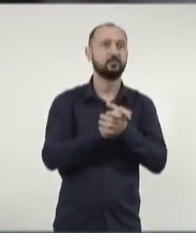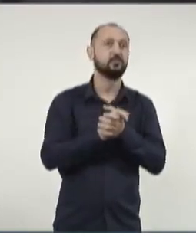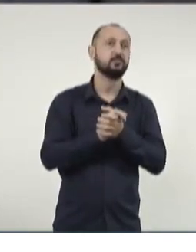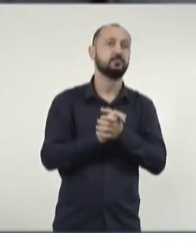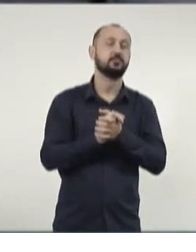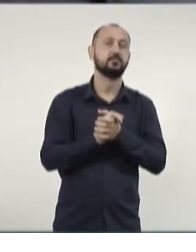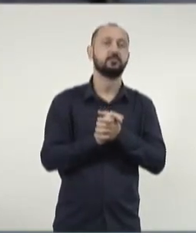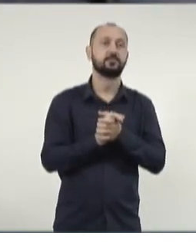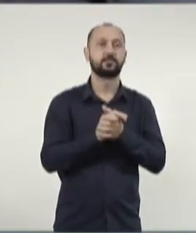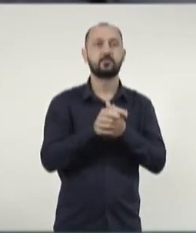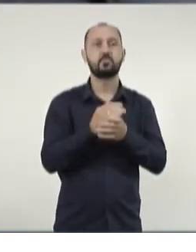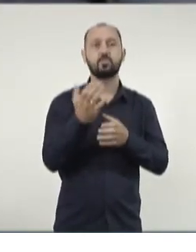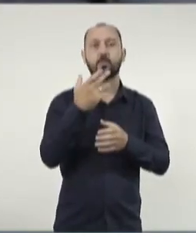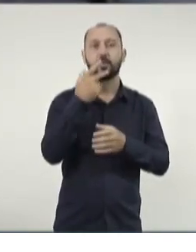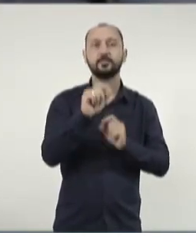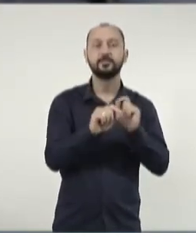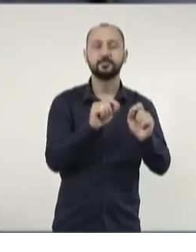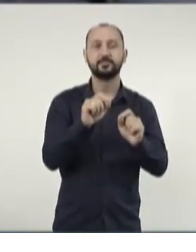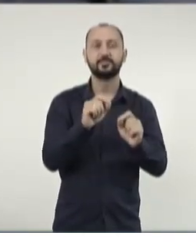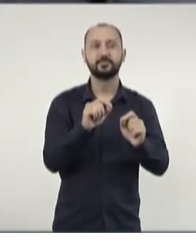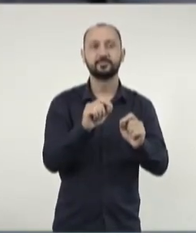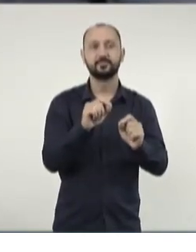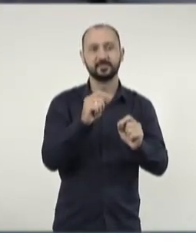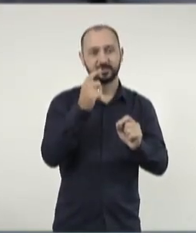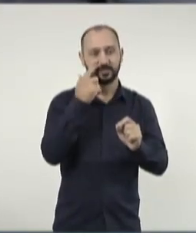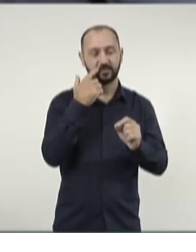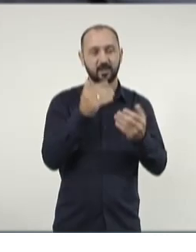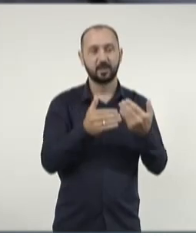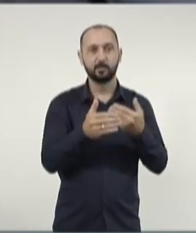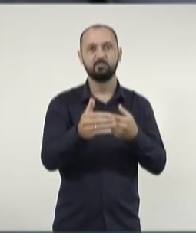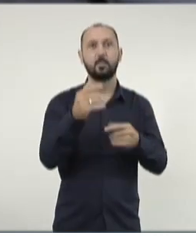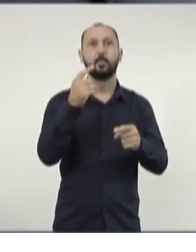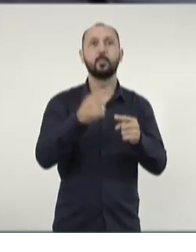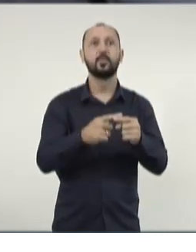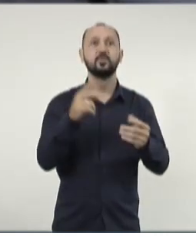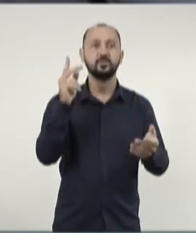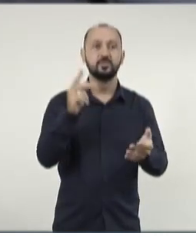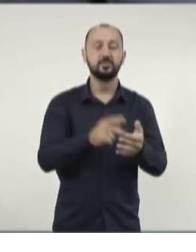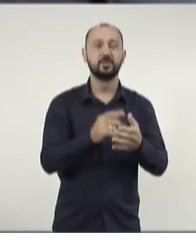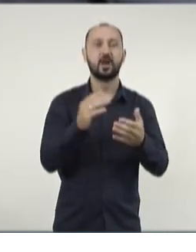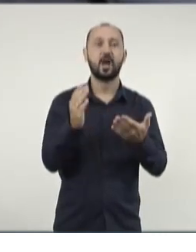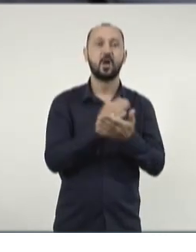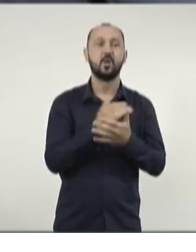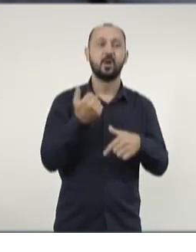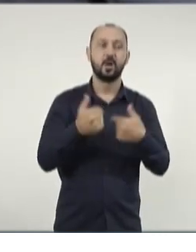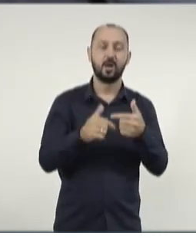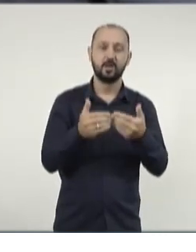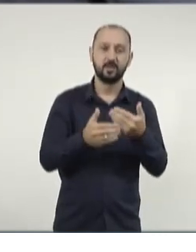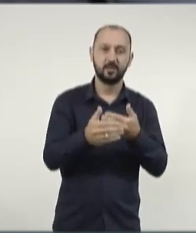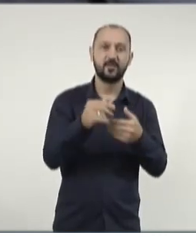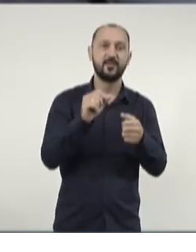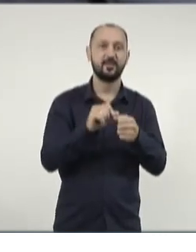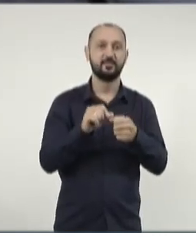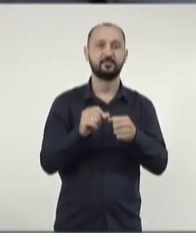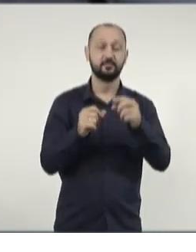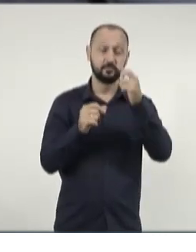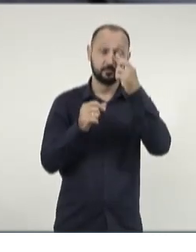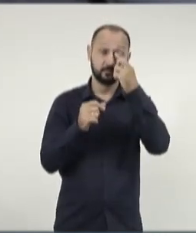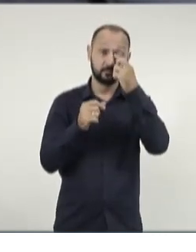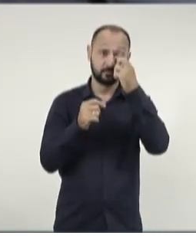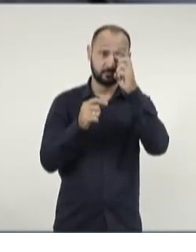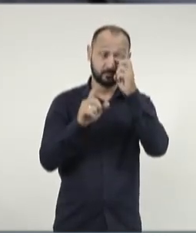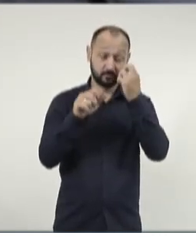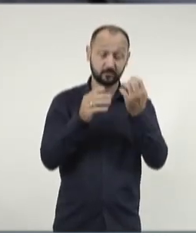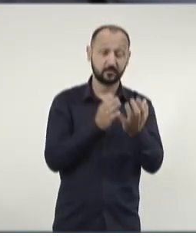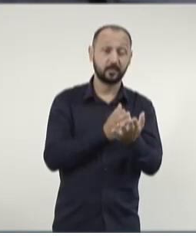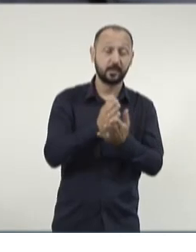que você falasse um pouquinho a respeito disso, porque, realmente, em alguns serviços que eu adentrei, foi por essa